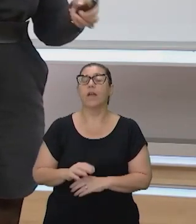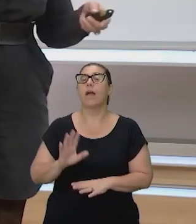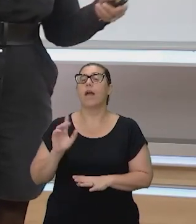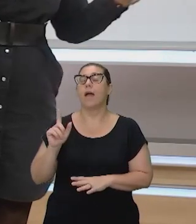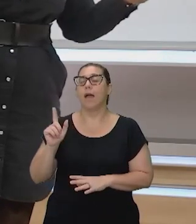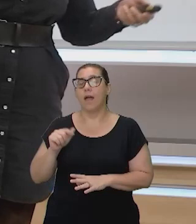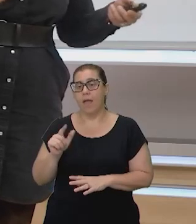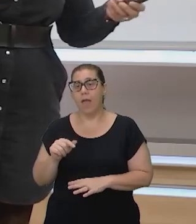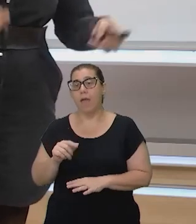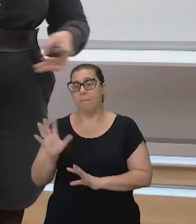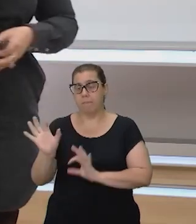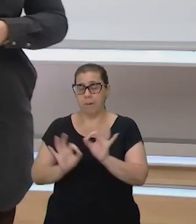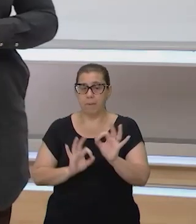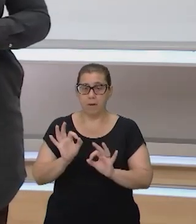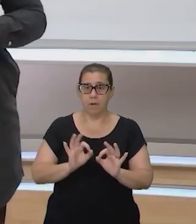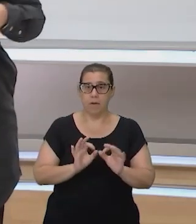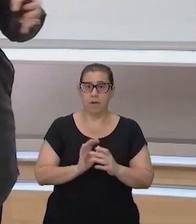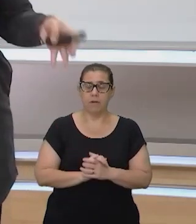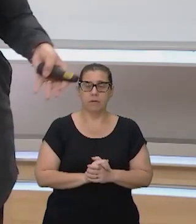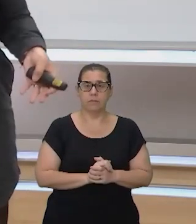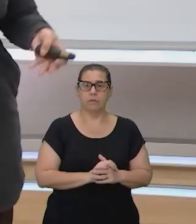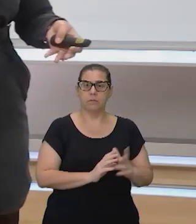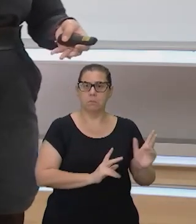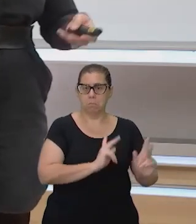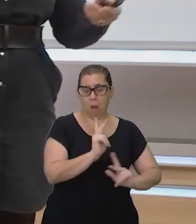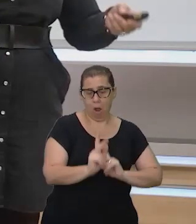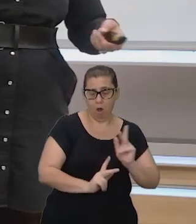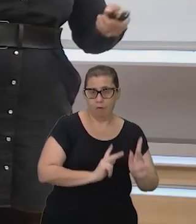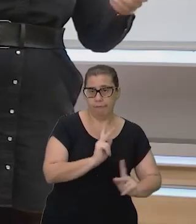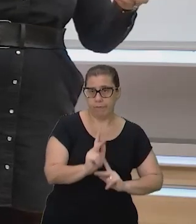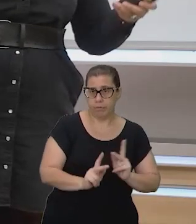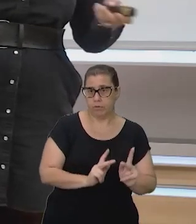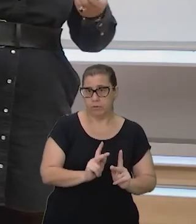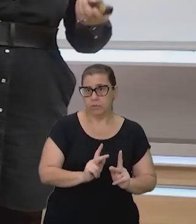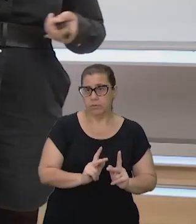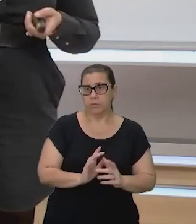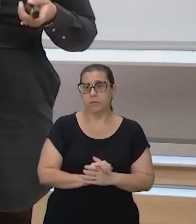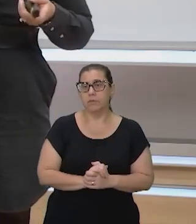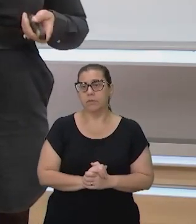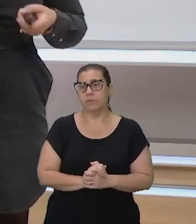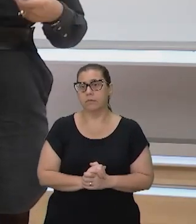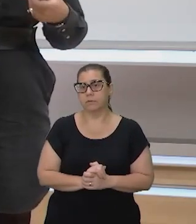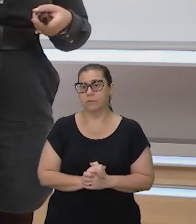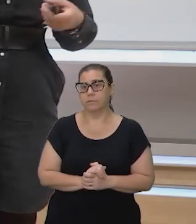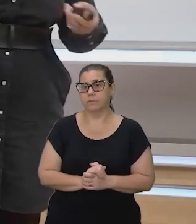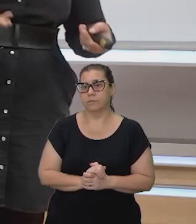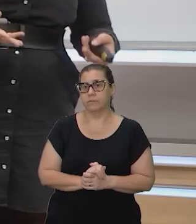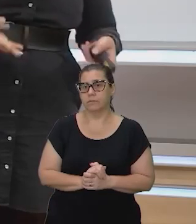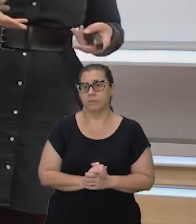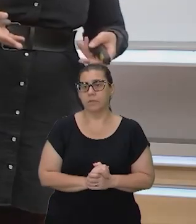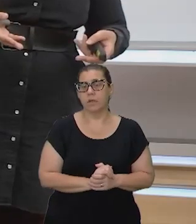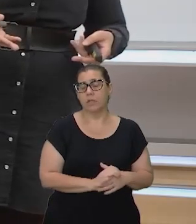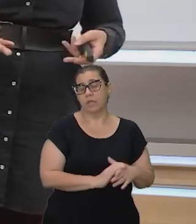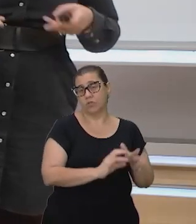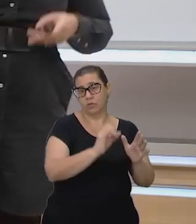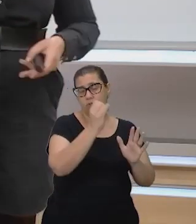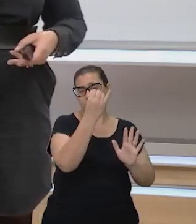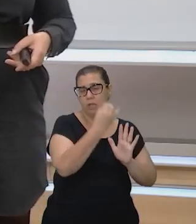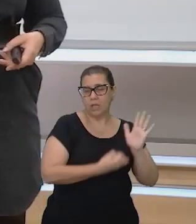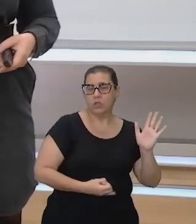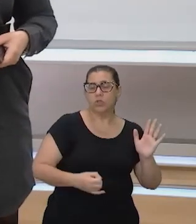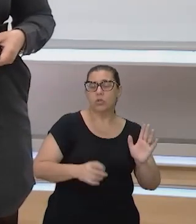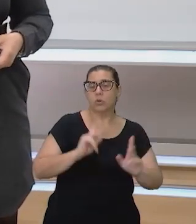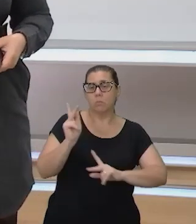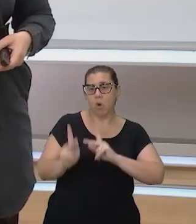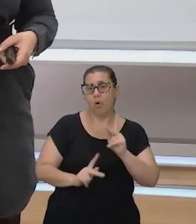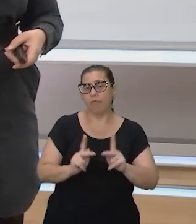popular, ela é feita do povo para o povo, ela sai das ruas. Ela é a mais genuína expressão da identidade de um povo. Tá? No